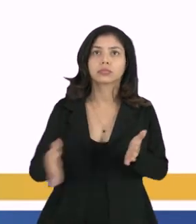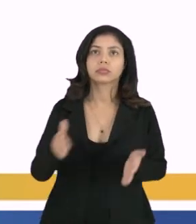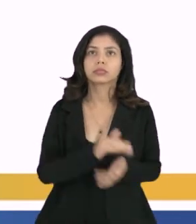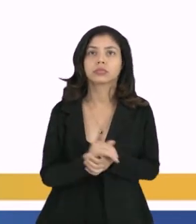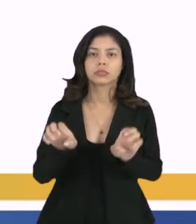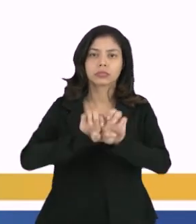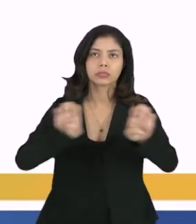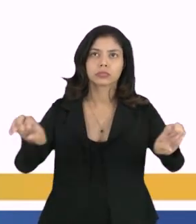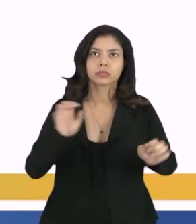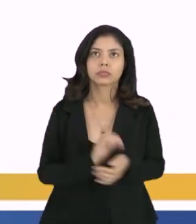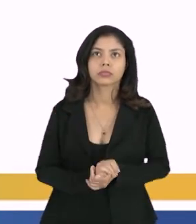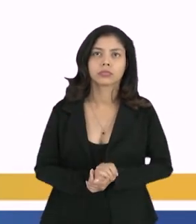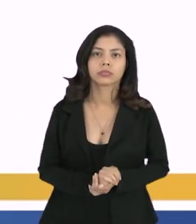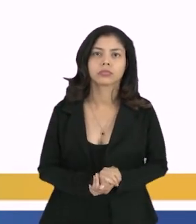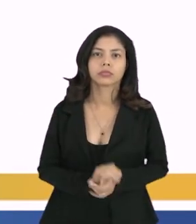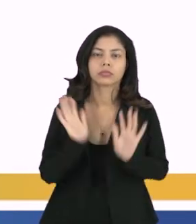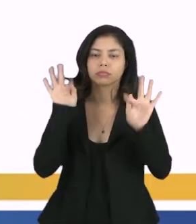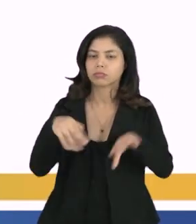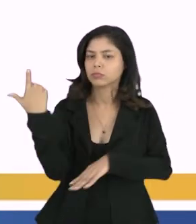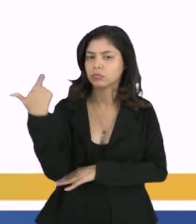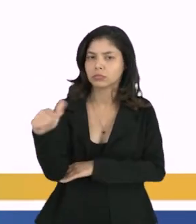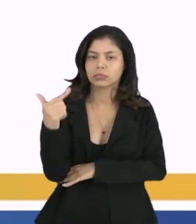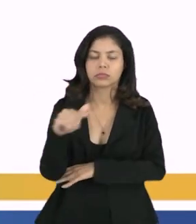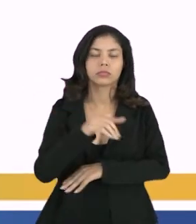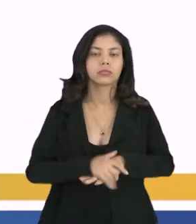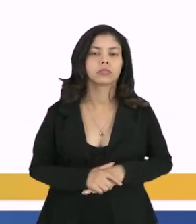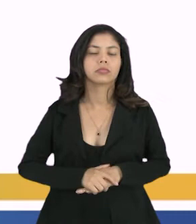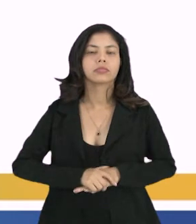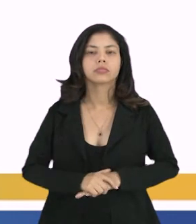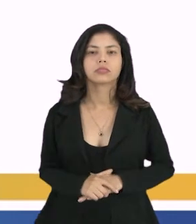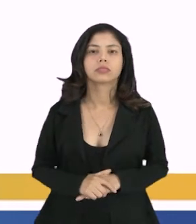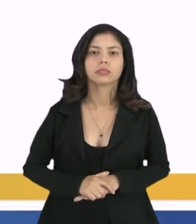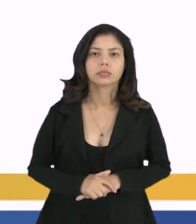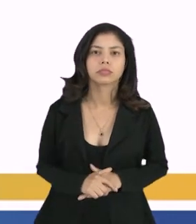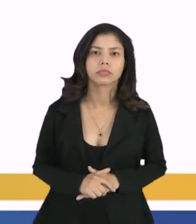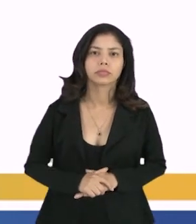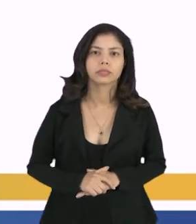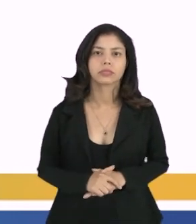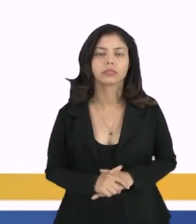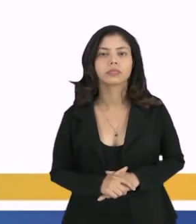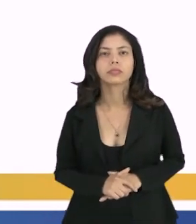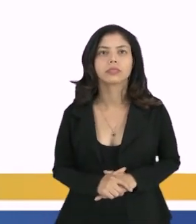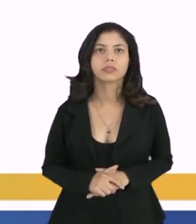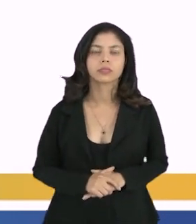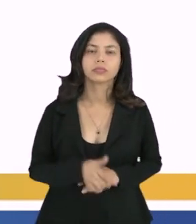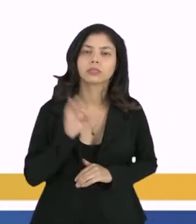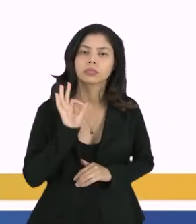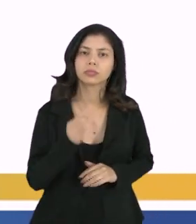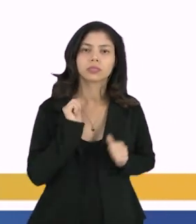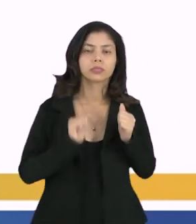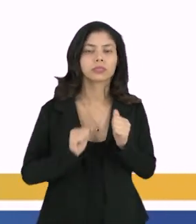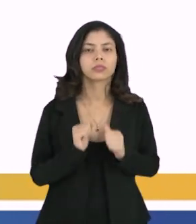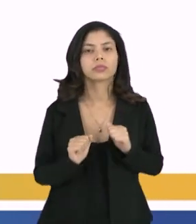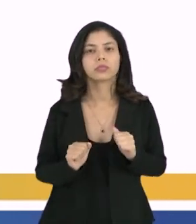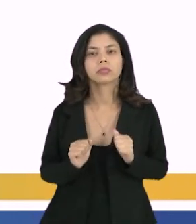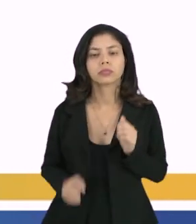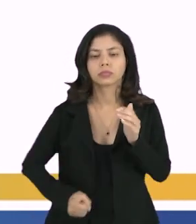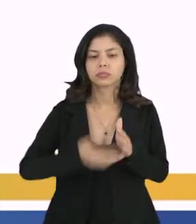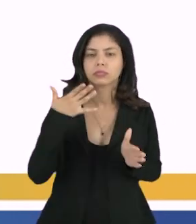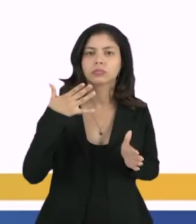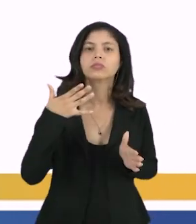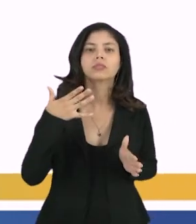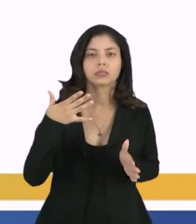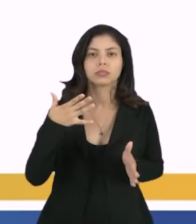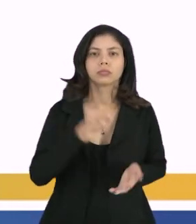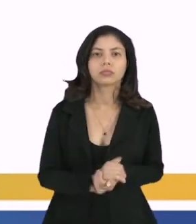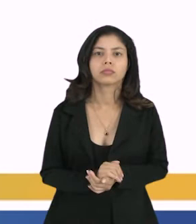que satisfazem essa equação. Nesse nosso contexto aqui vão ser infinitos pares, certinho? Porque eu posso ter infinitas